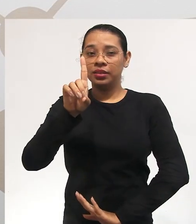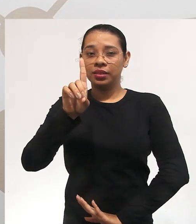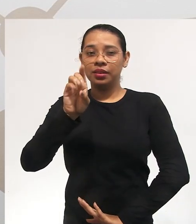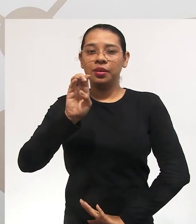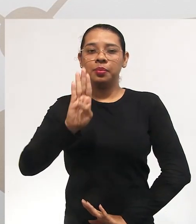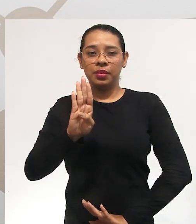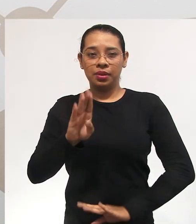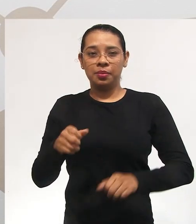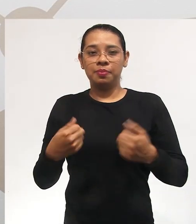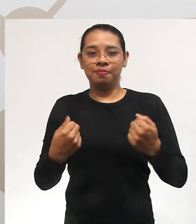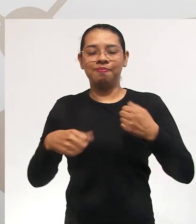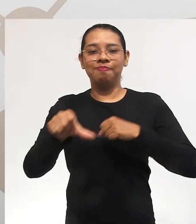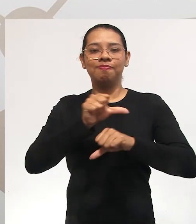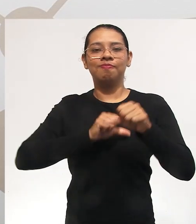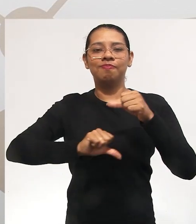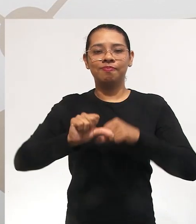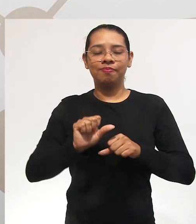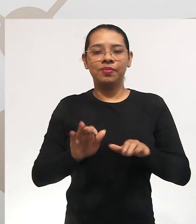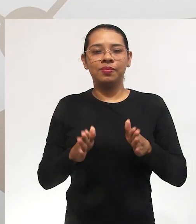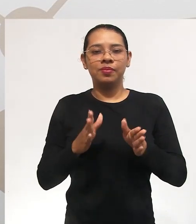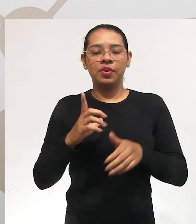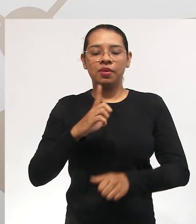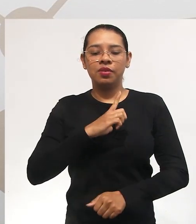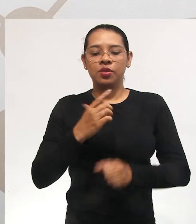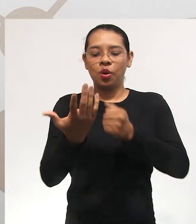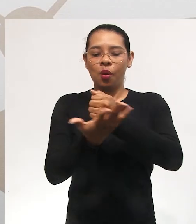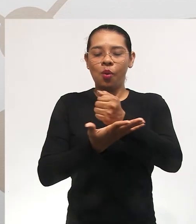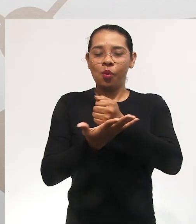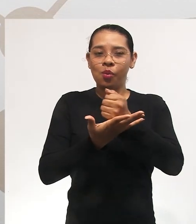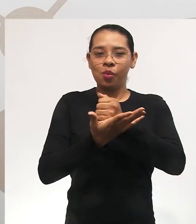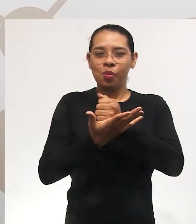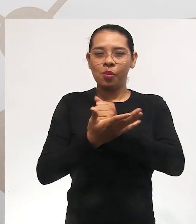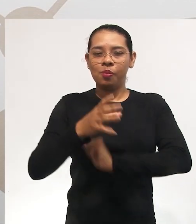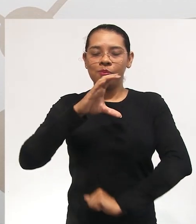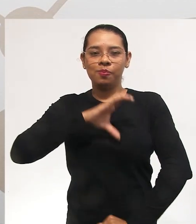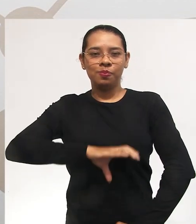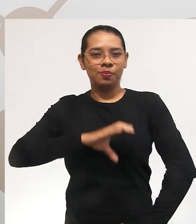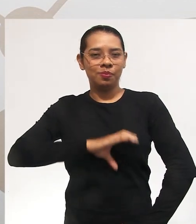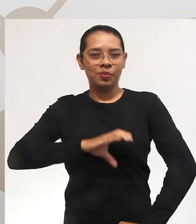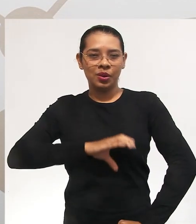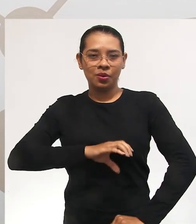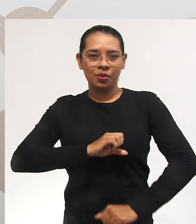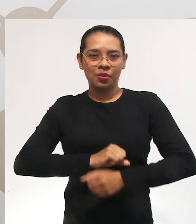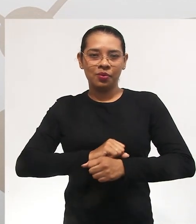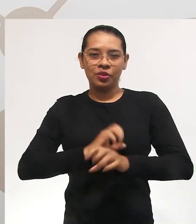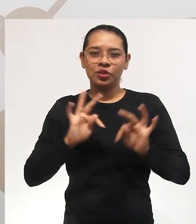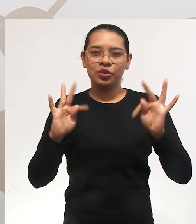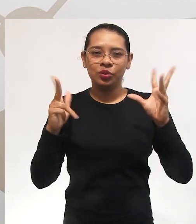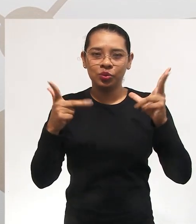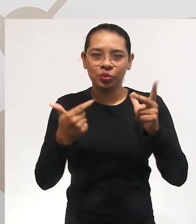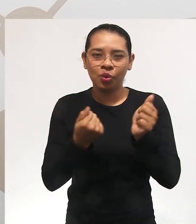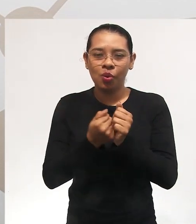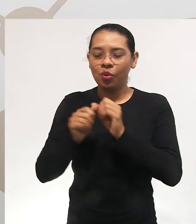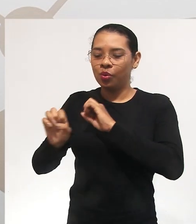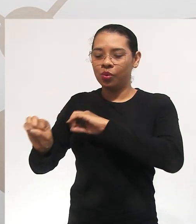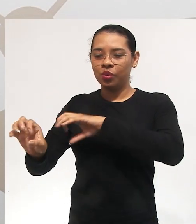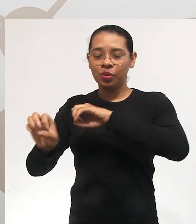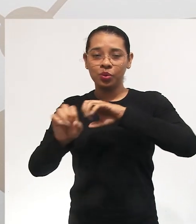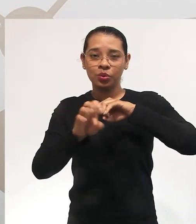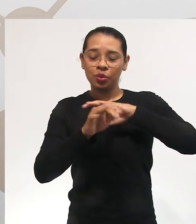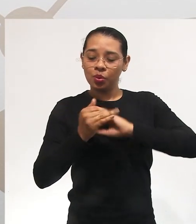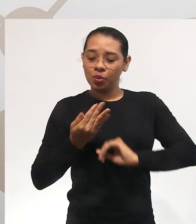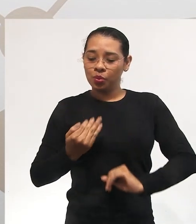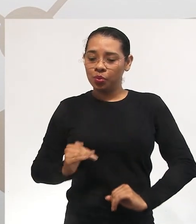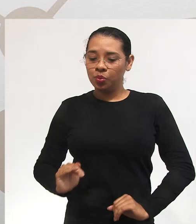e a obrigatoriedade de estudo era da língua portuguesa em todos os anos, né, da língua do